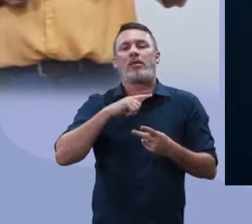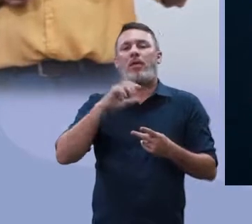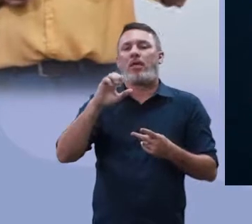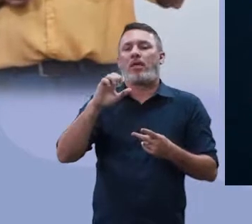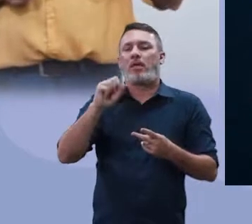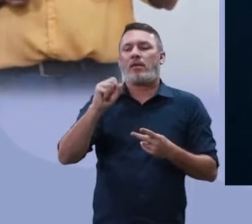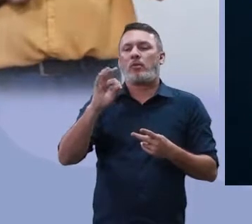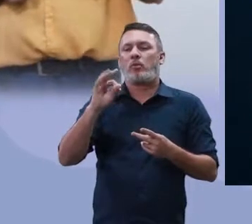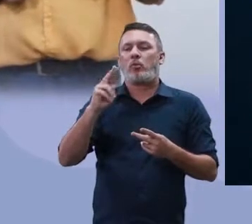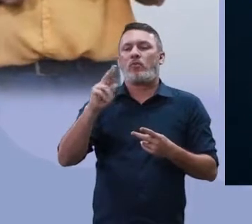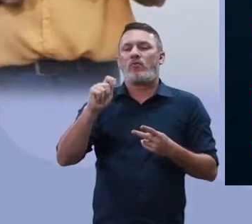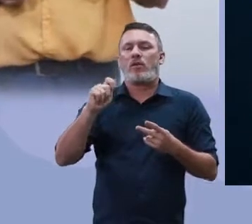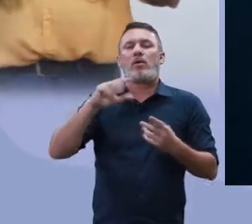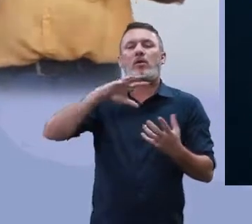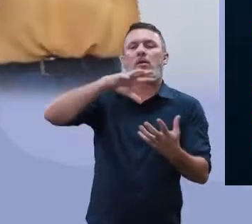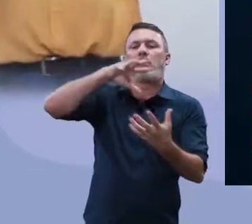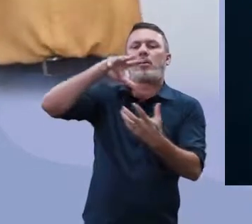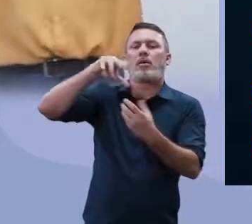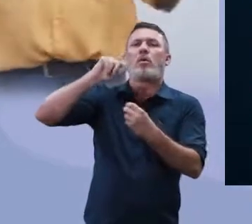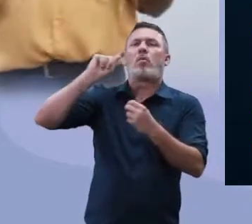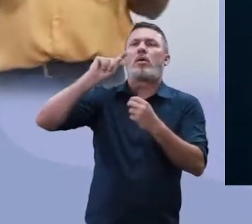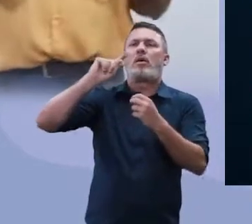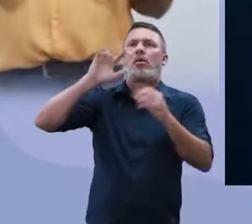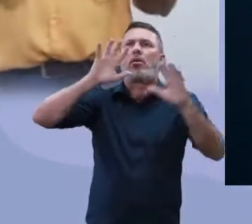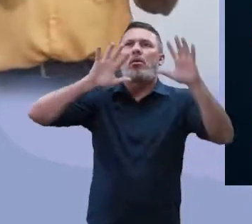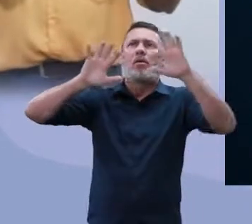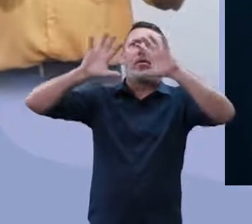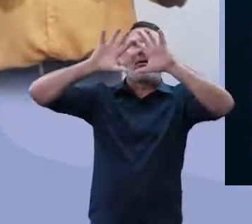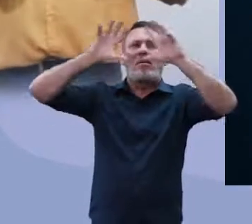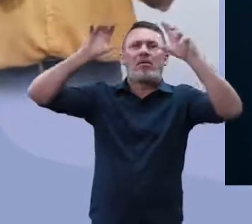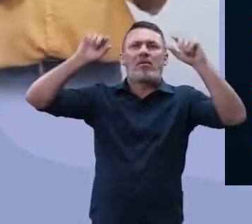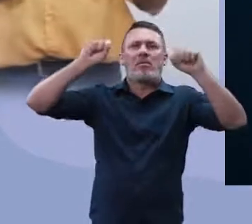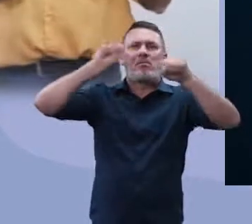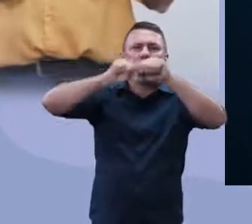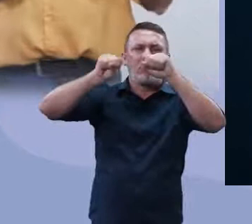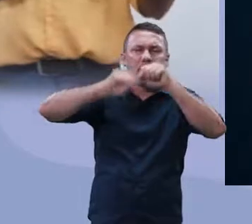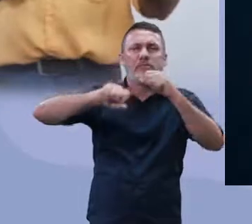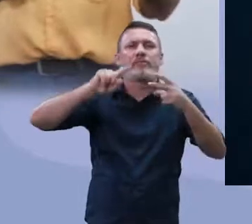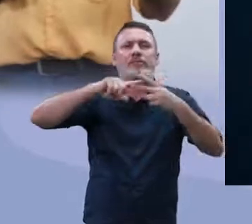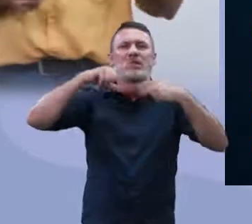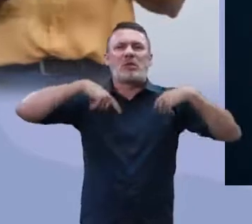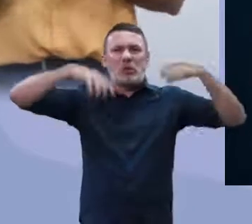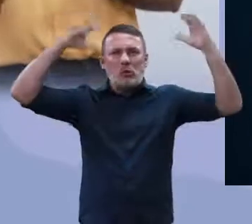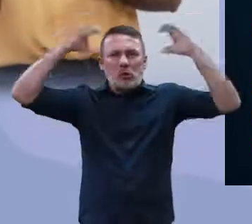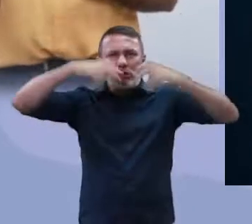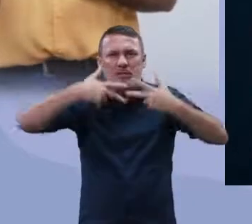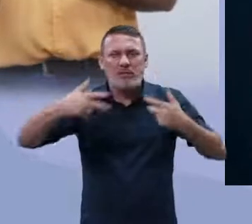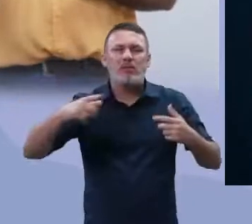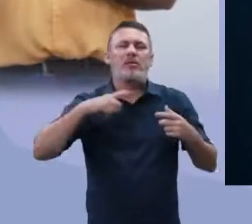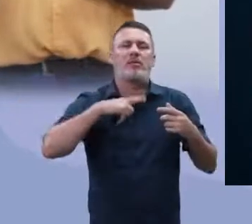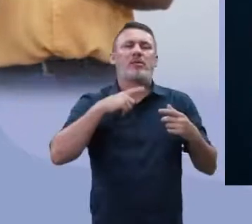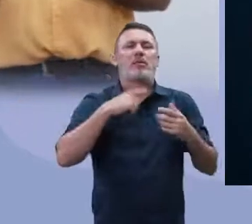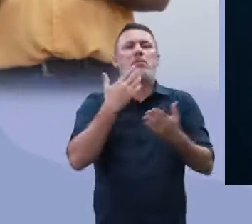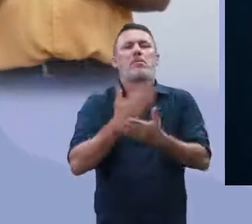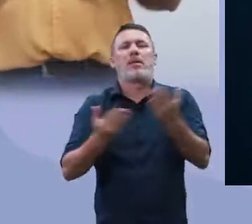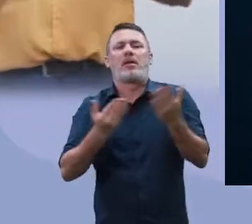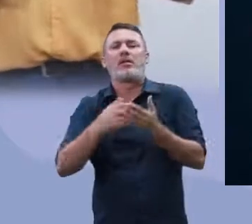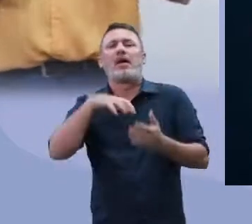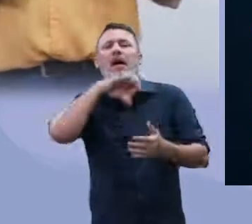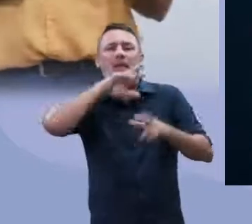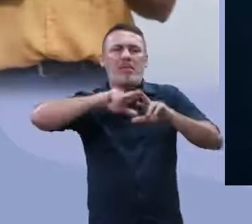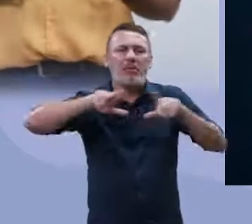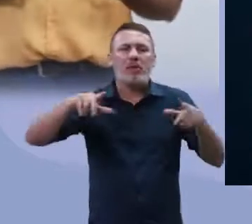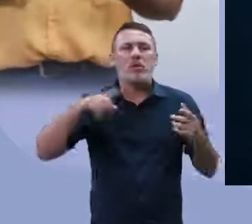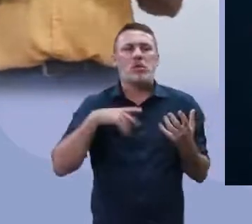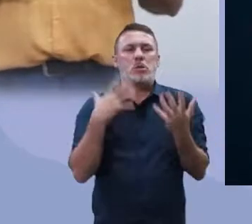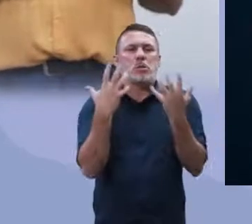conversamos em uma aula passada, que também faz parte de forma generalizada. Nós temos a perda de biodiversidade,